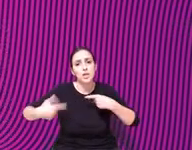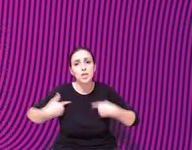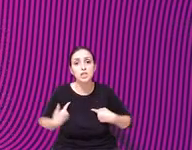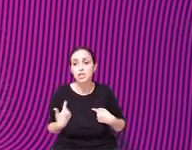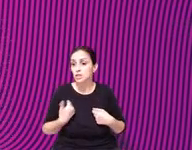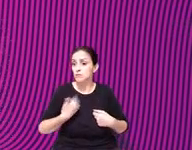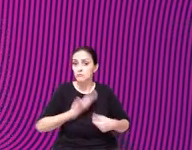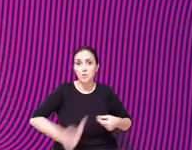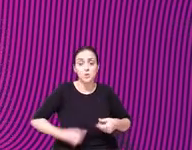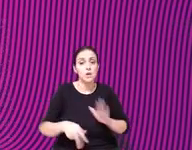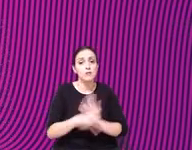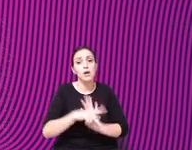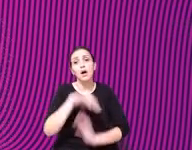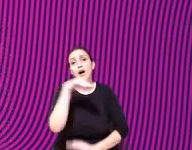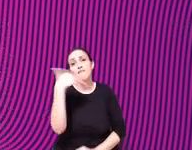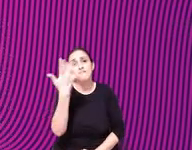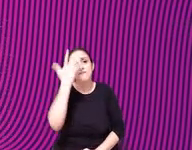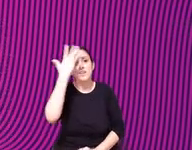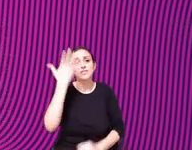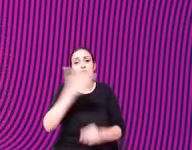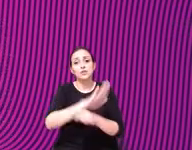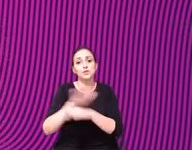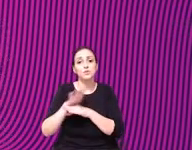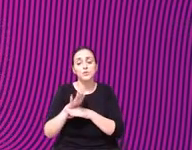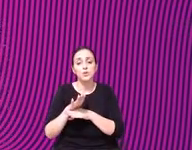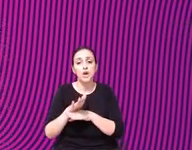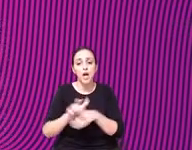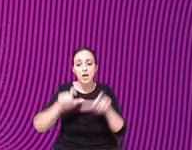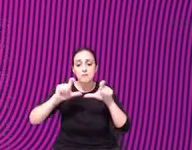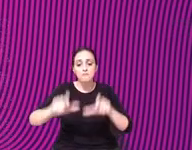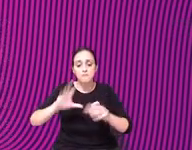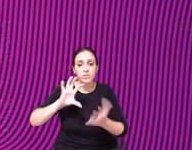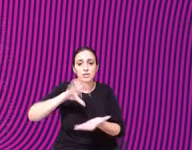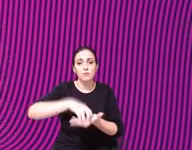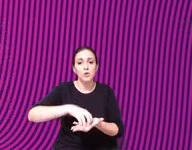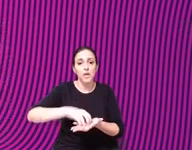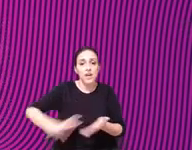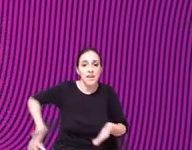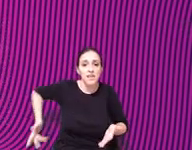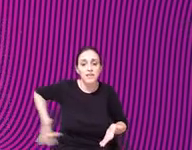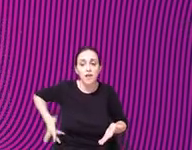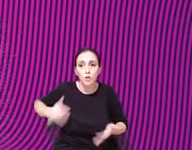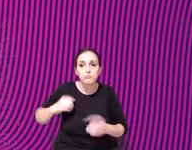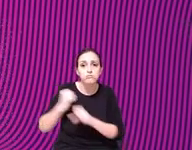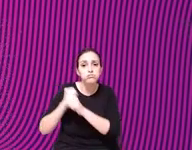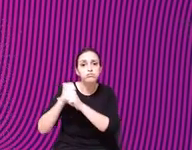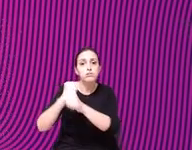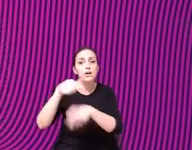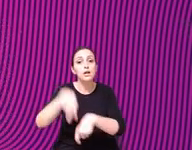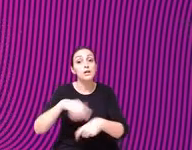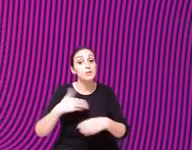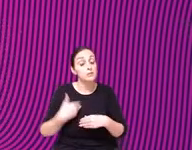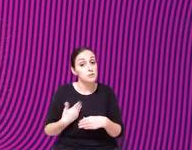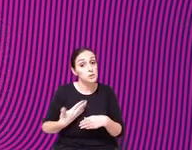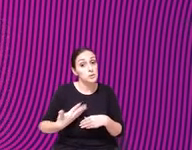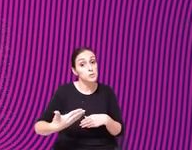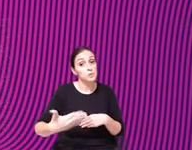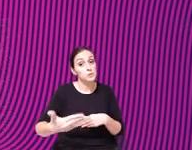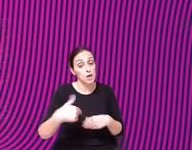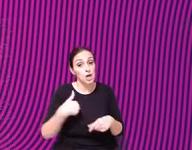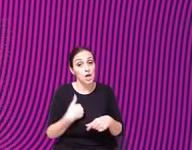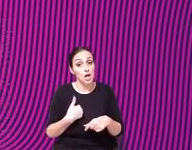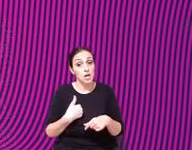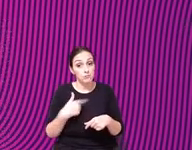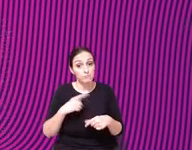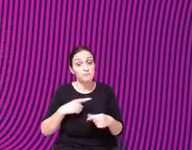que facilitem isso, né? O patrimônio do renal crônico, vai ele transplantar ou não, né? Ali na frente tem que ter um acesso vascular